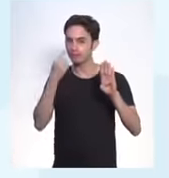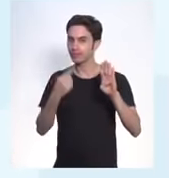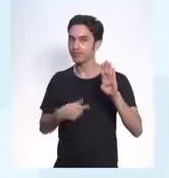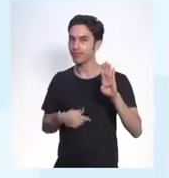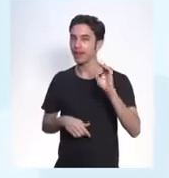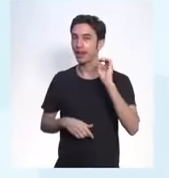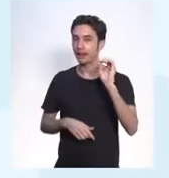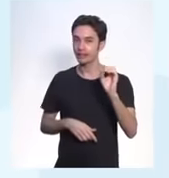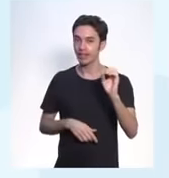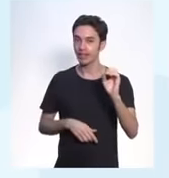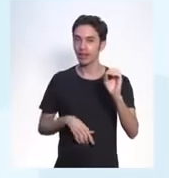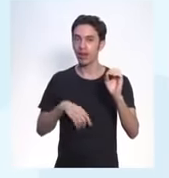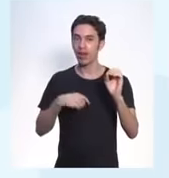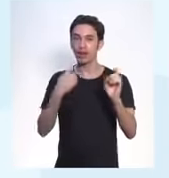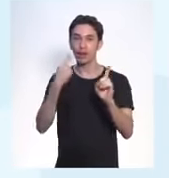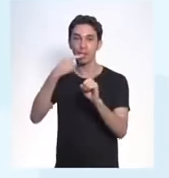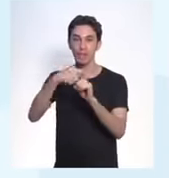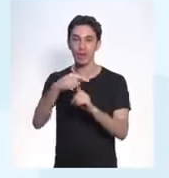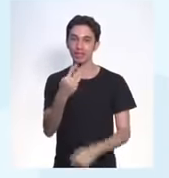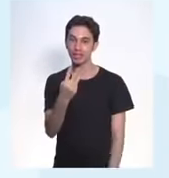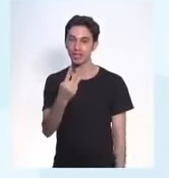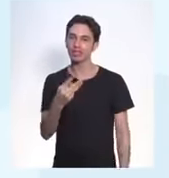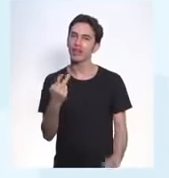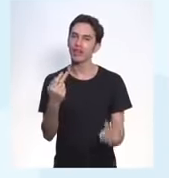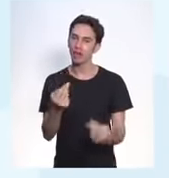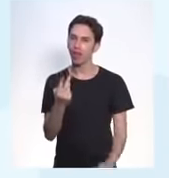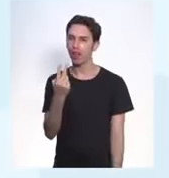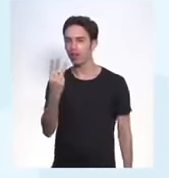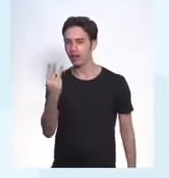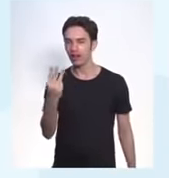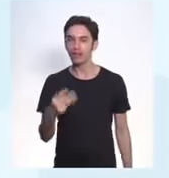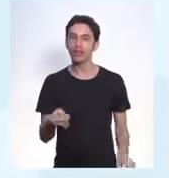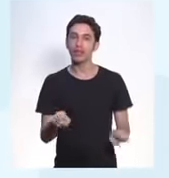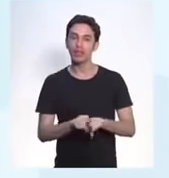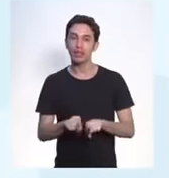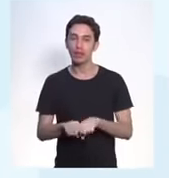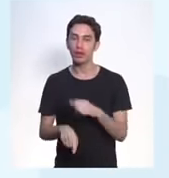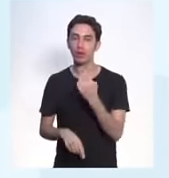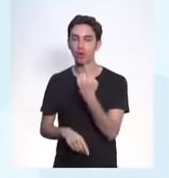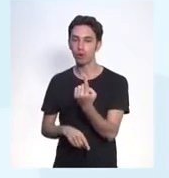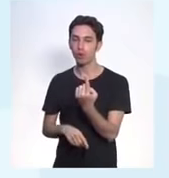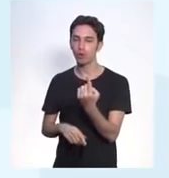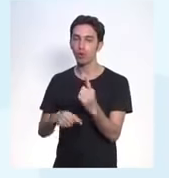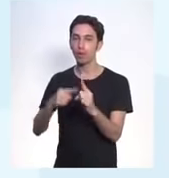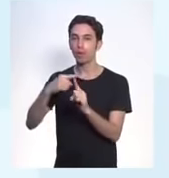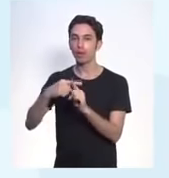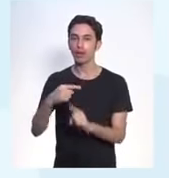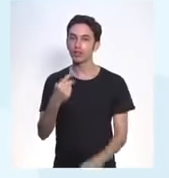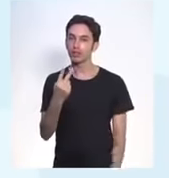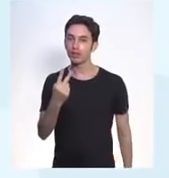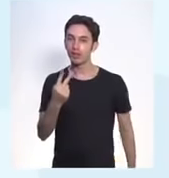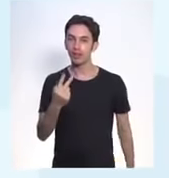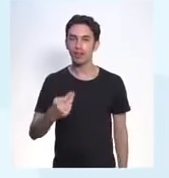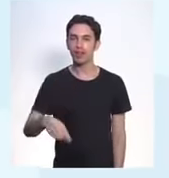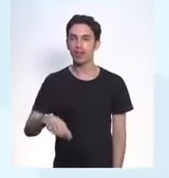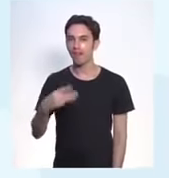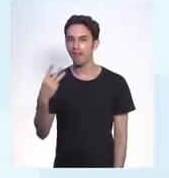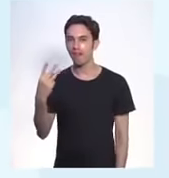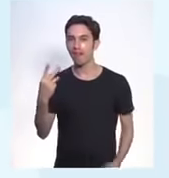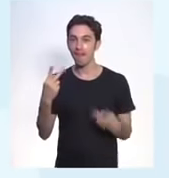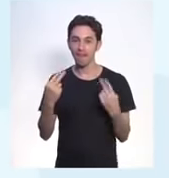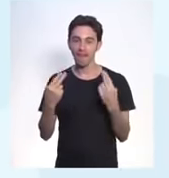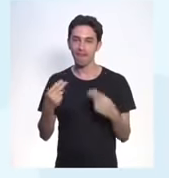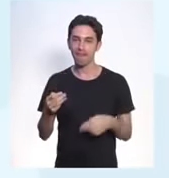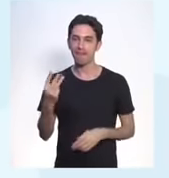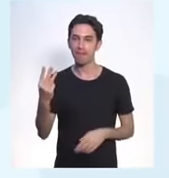encontro três E aí eu vou somar dois no valor do Y quer um tão um mais dois aqui três então meu